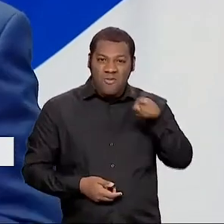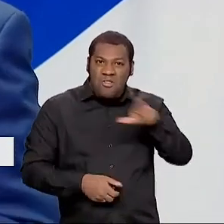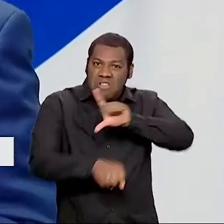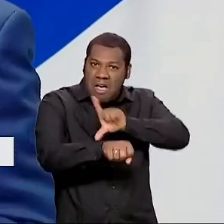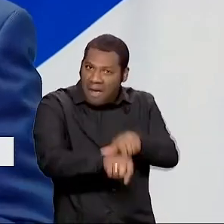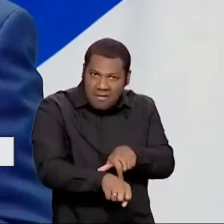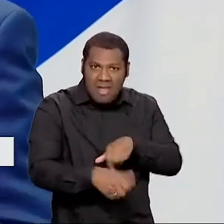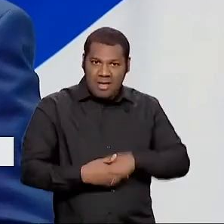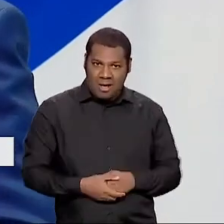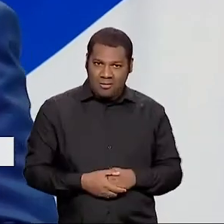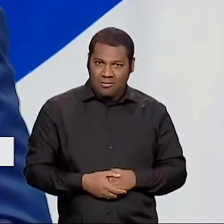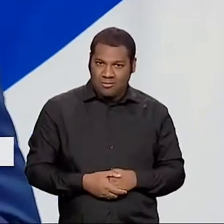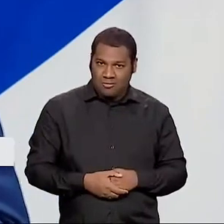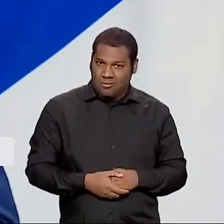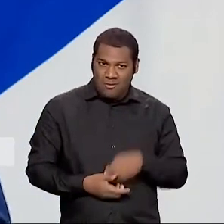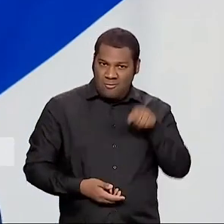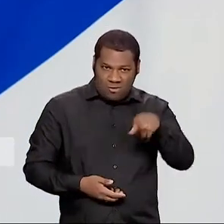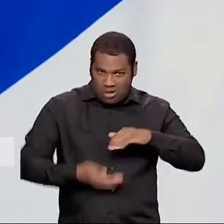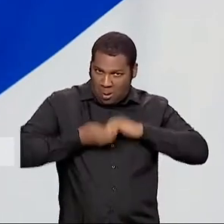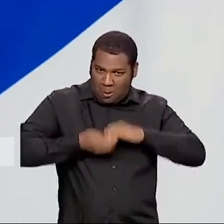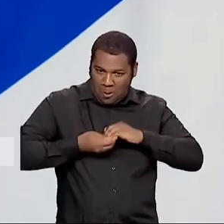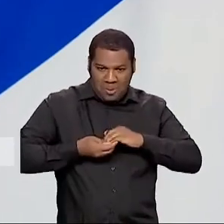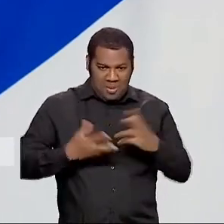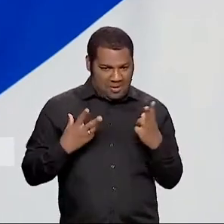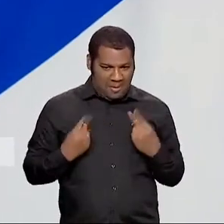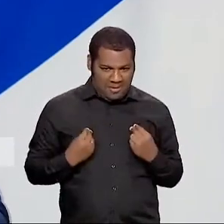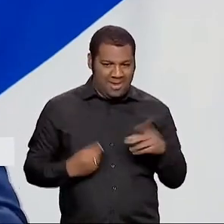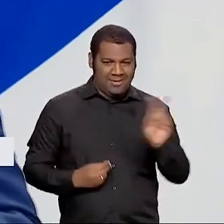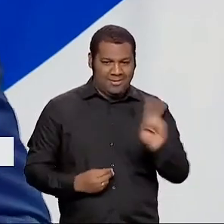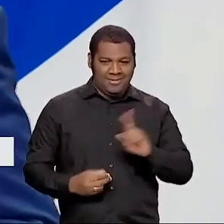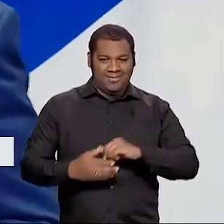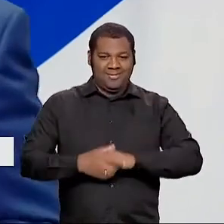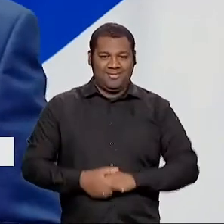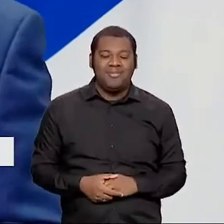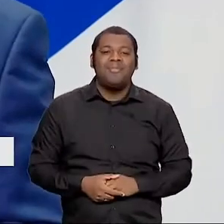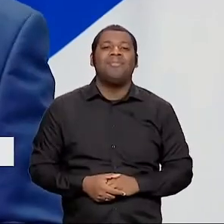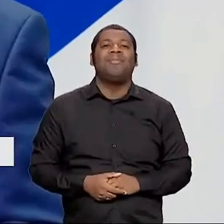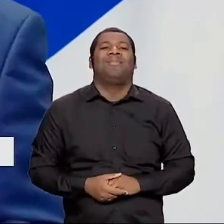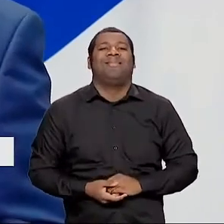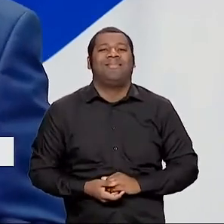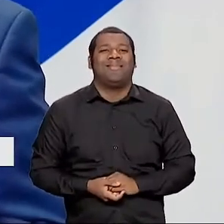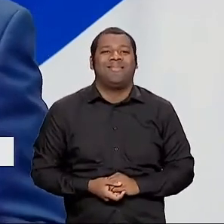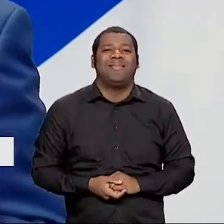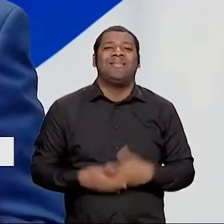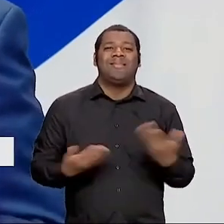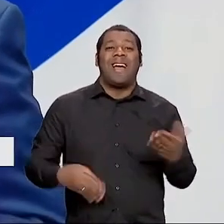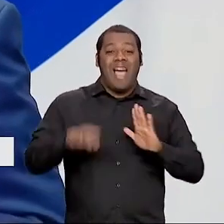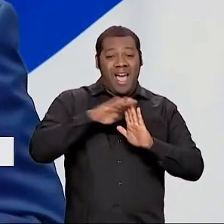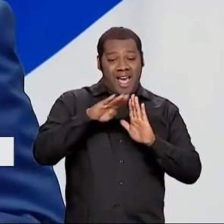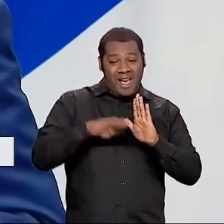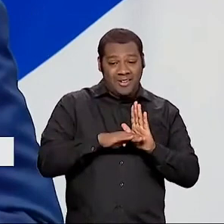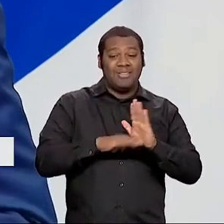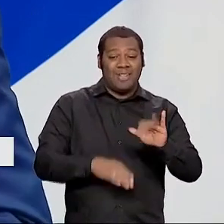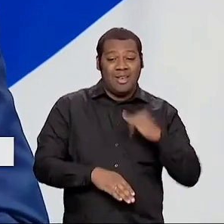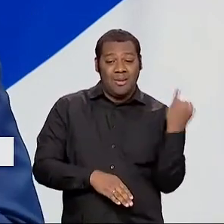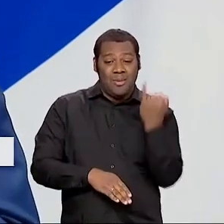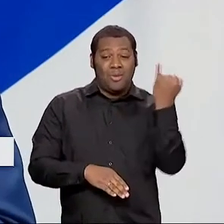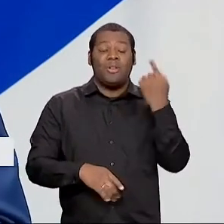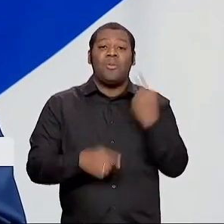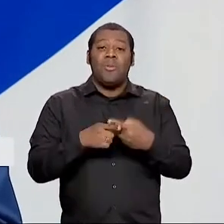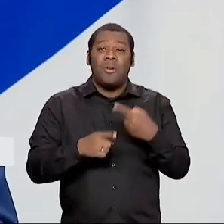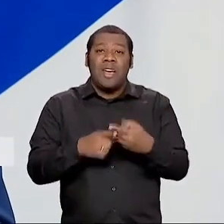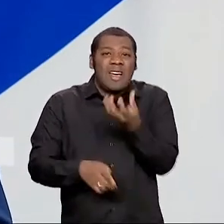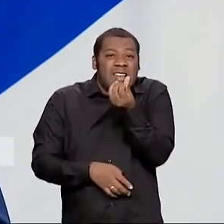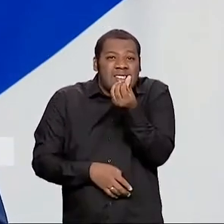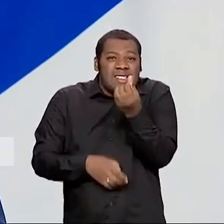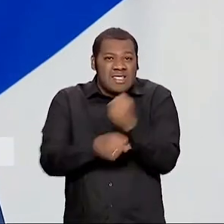você. Mas era uma agenda que se fazia necessário porque havia mais de 6 anos